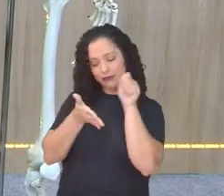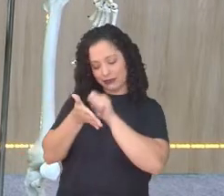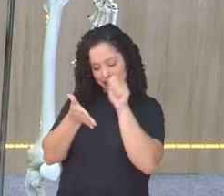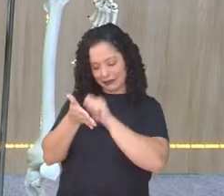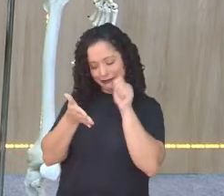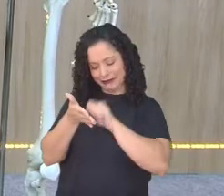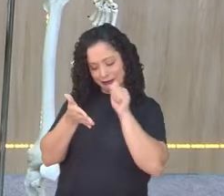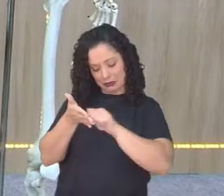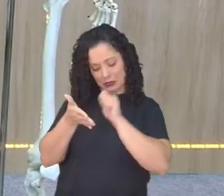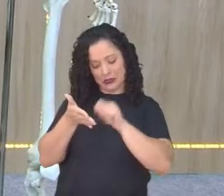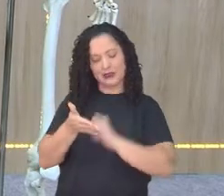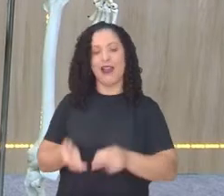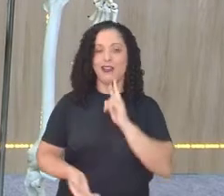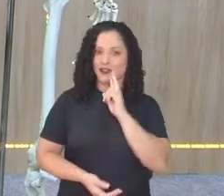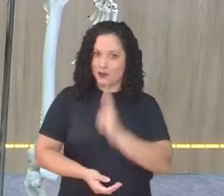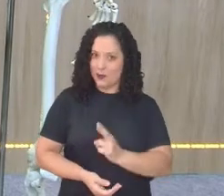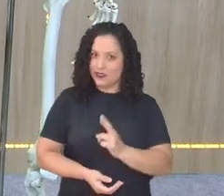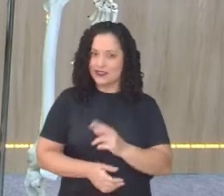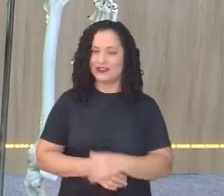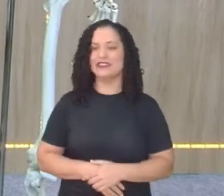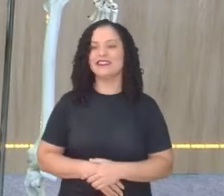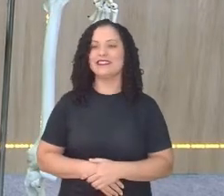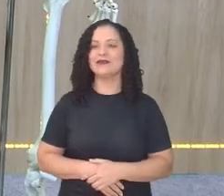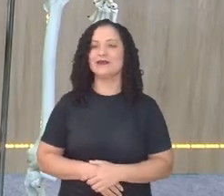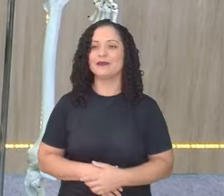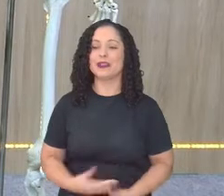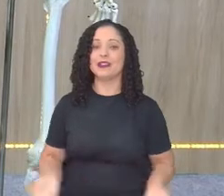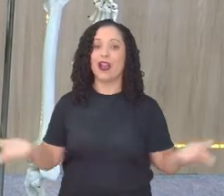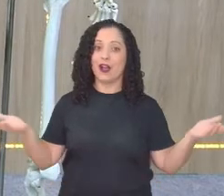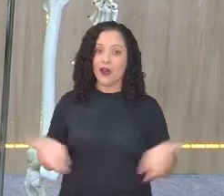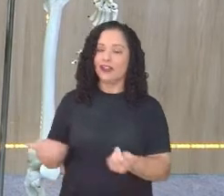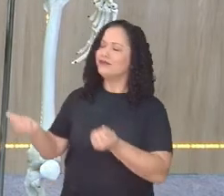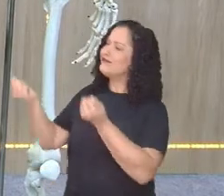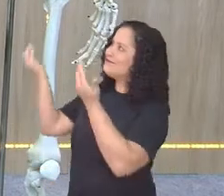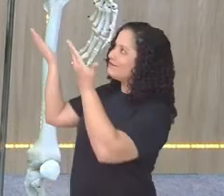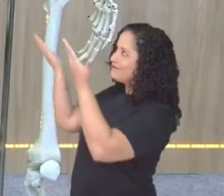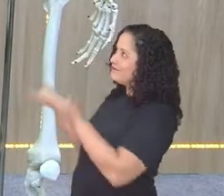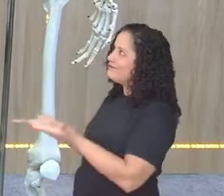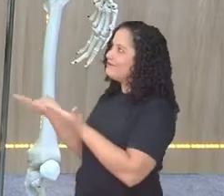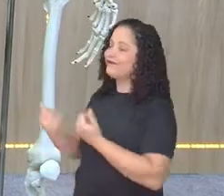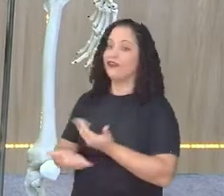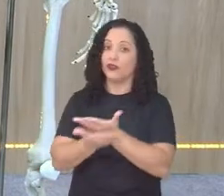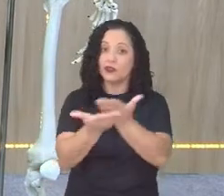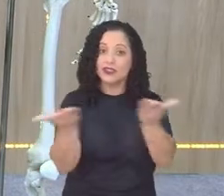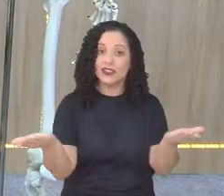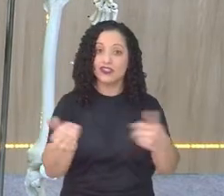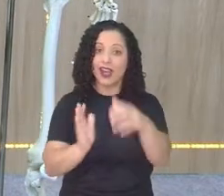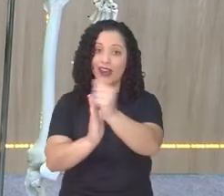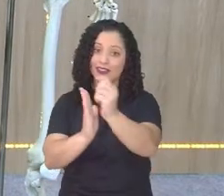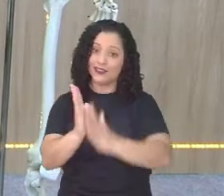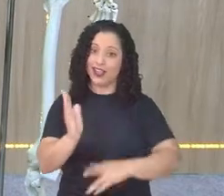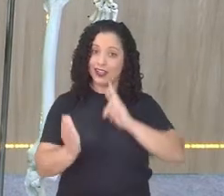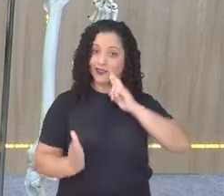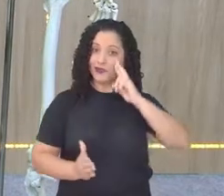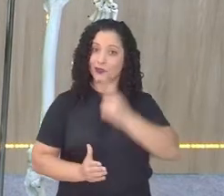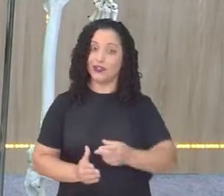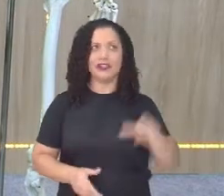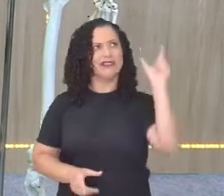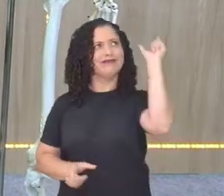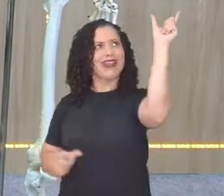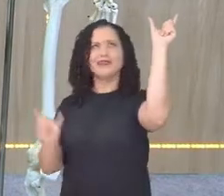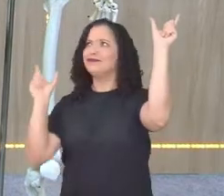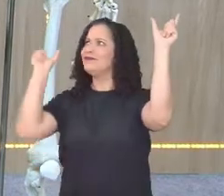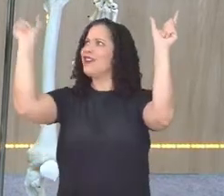em relação às respostas. E aqui, as situações, problemas, elas continuam agora para vocês como atividade para casa. Então, dê